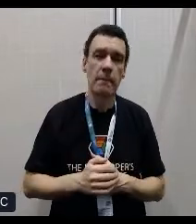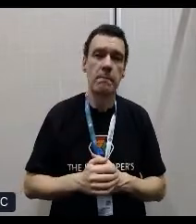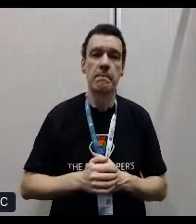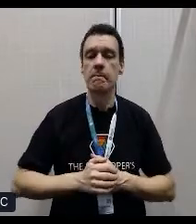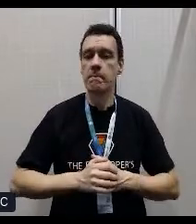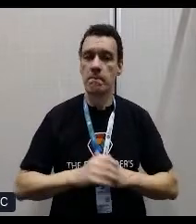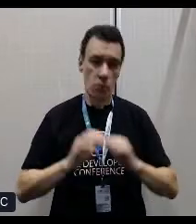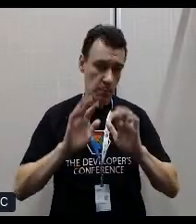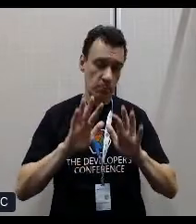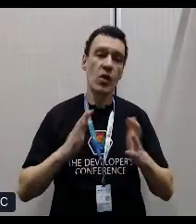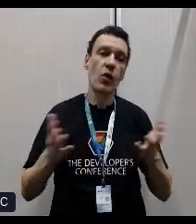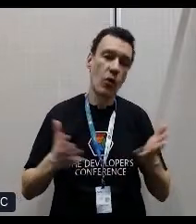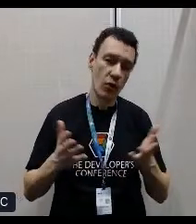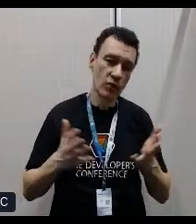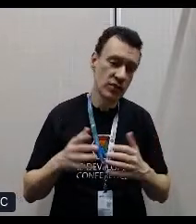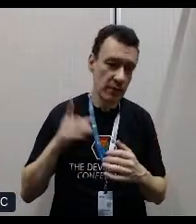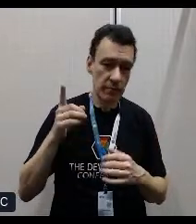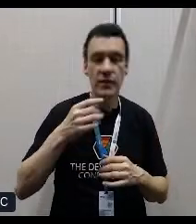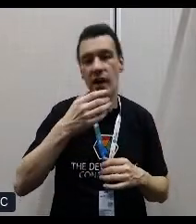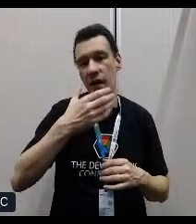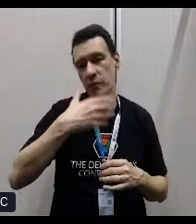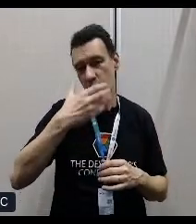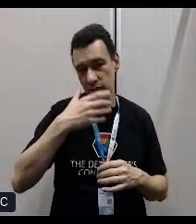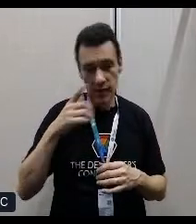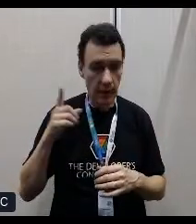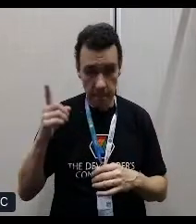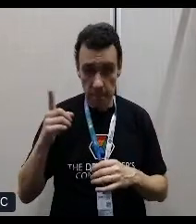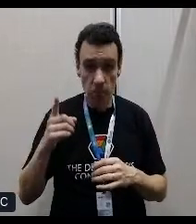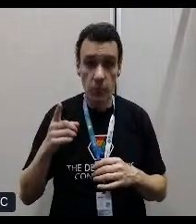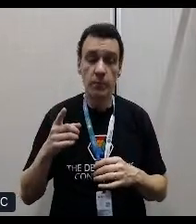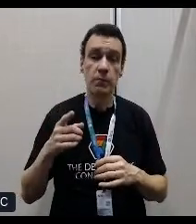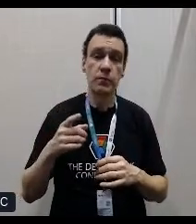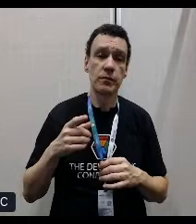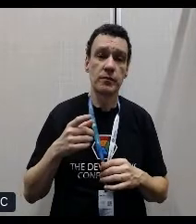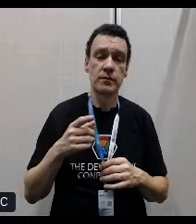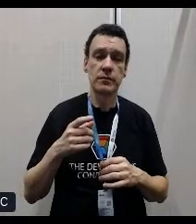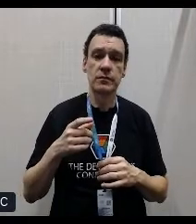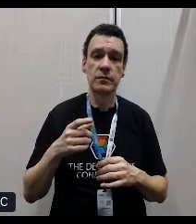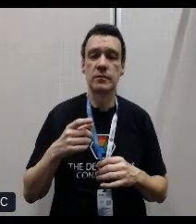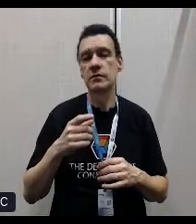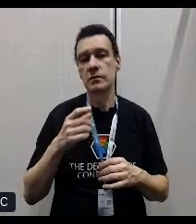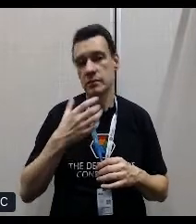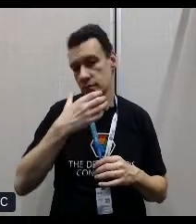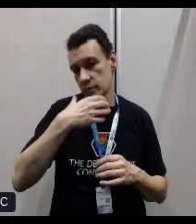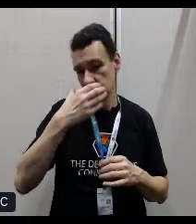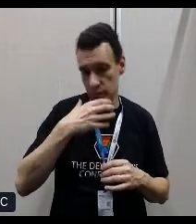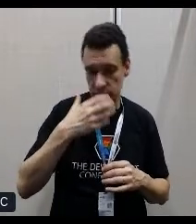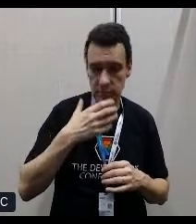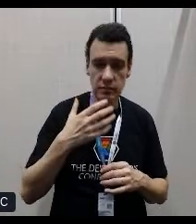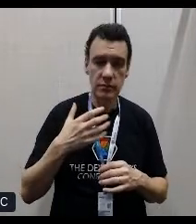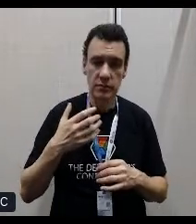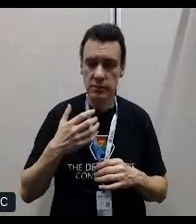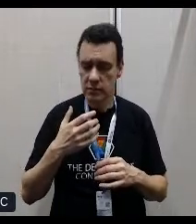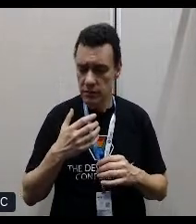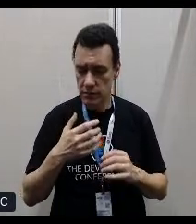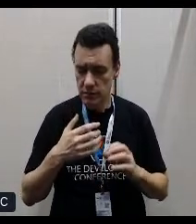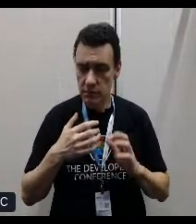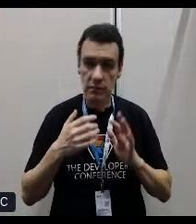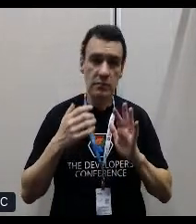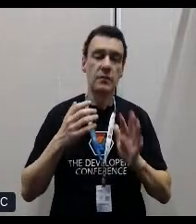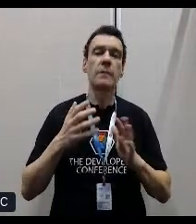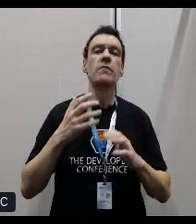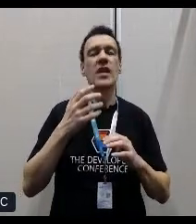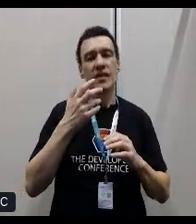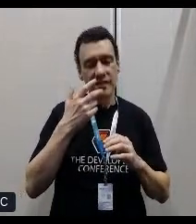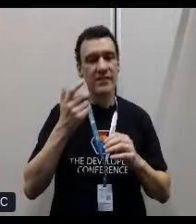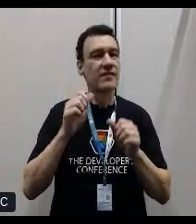o site da Apple, ela está como uma das empresas que falam, né, dinamizam mais a acessibilidade, mas ela também já